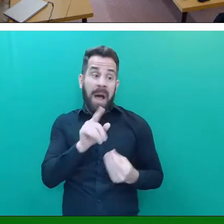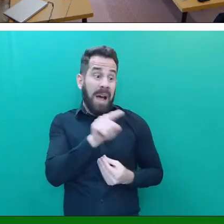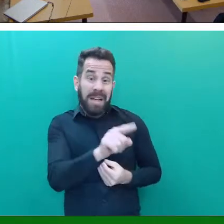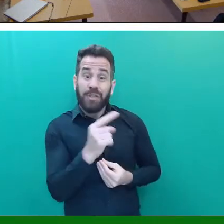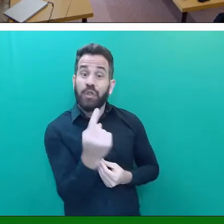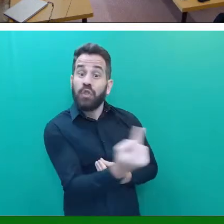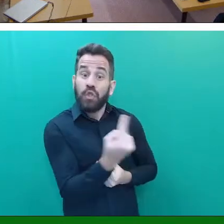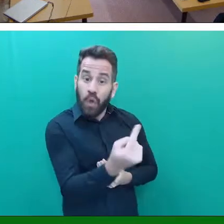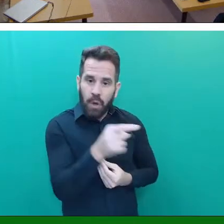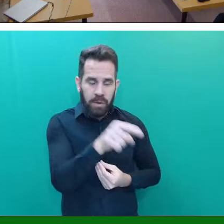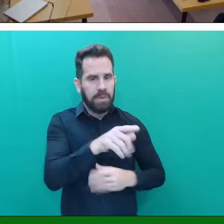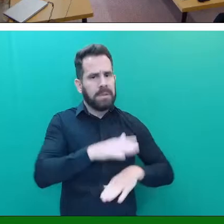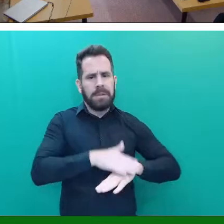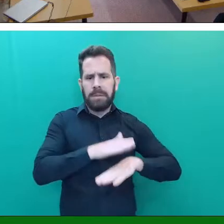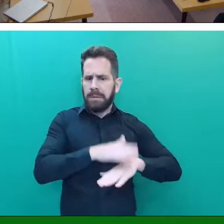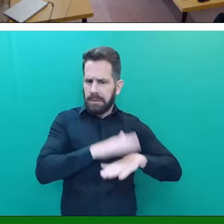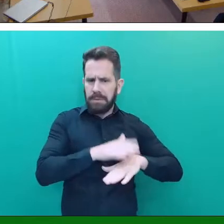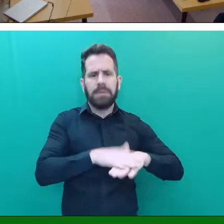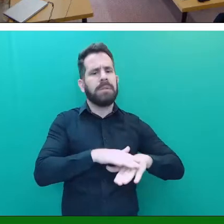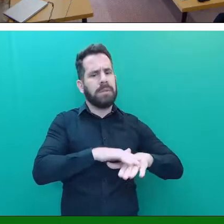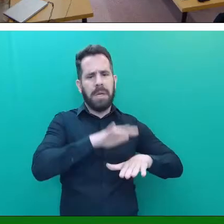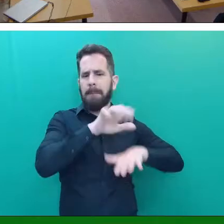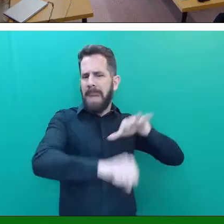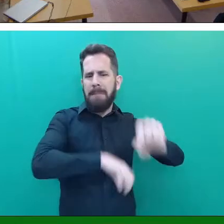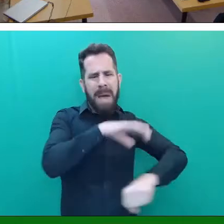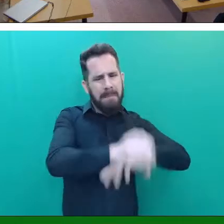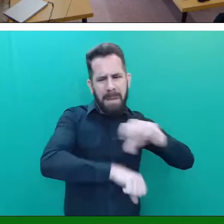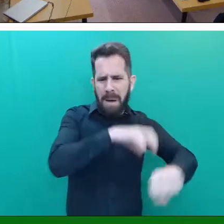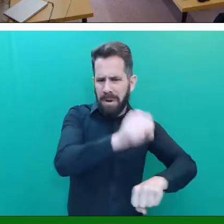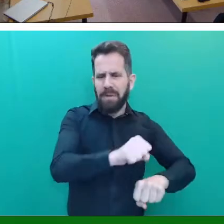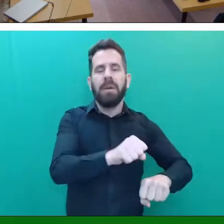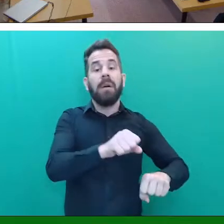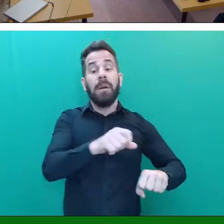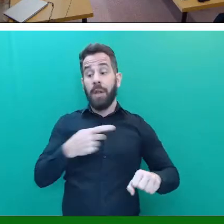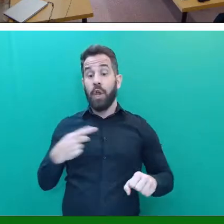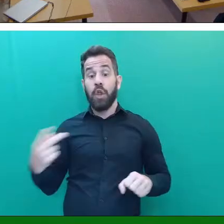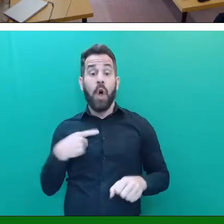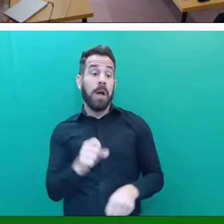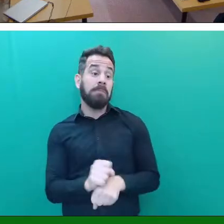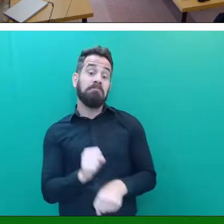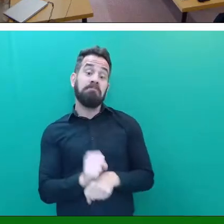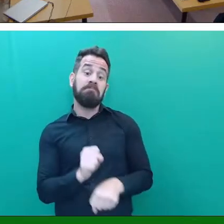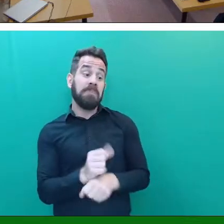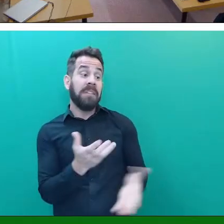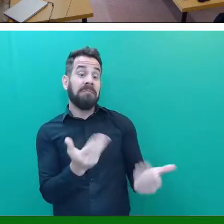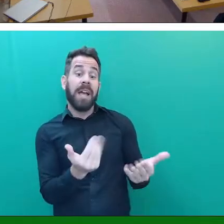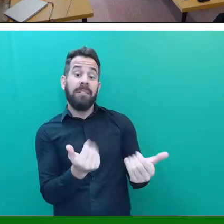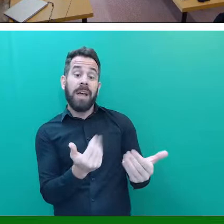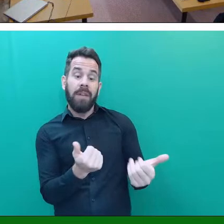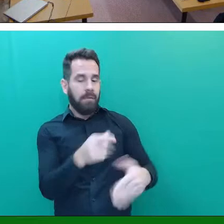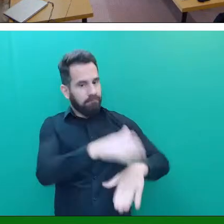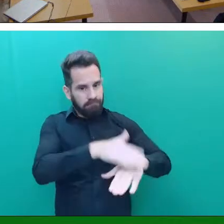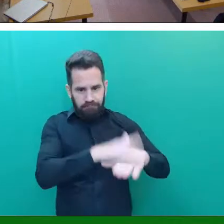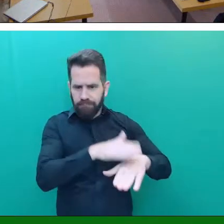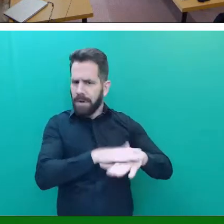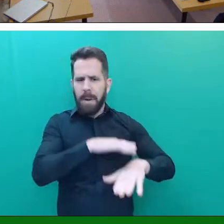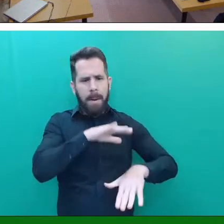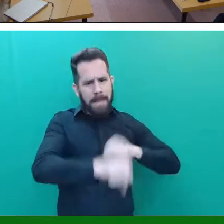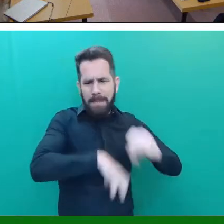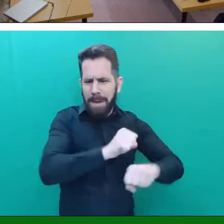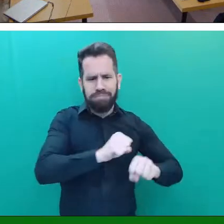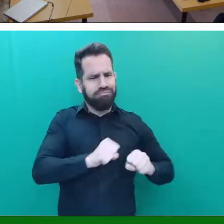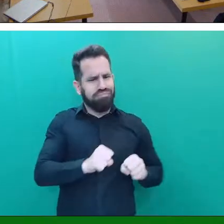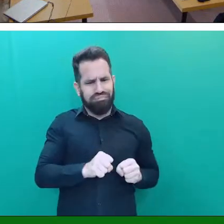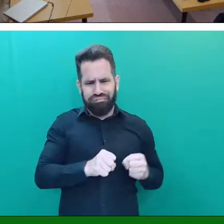correu, correu sabendo que lá em algum lugar nós íamos estar esperando você, depois você continuava correndo. Né? Eu acho que foi uma